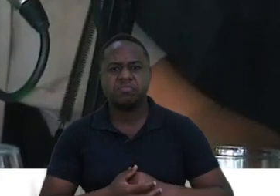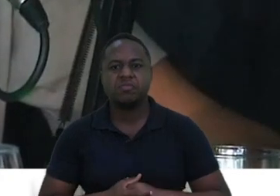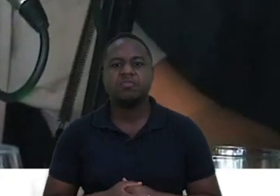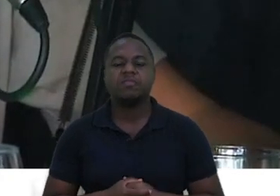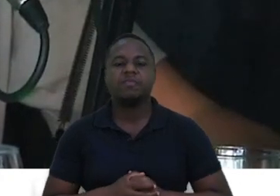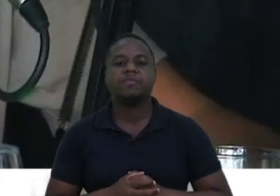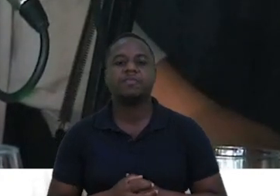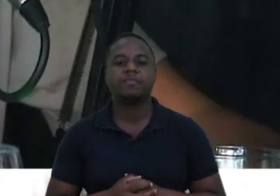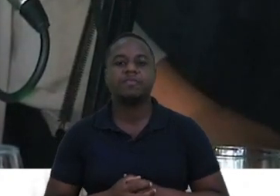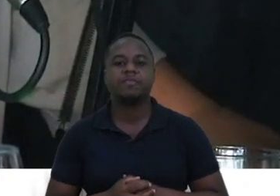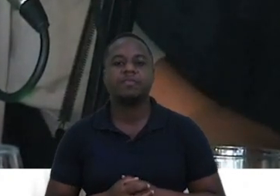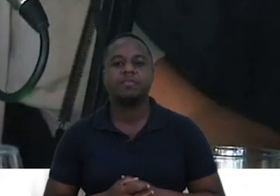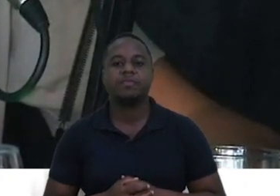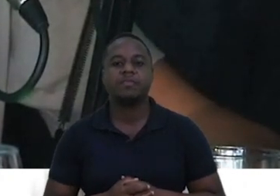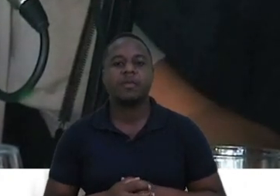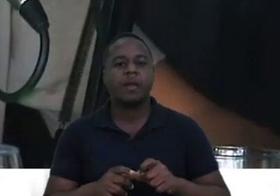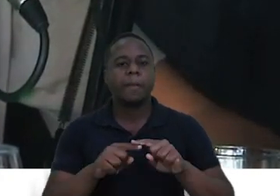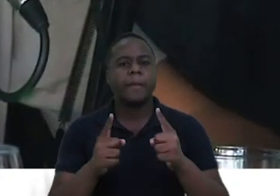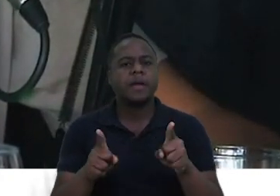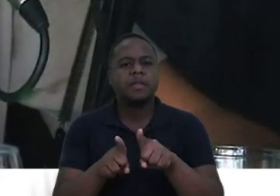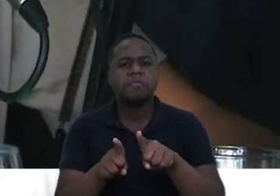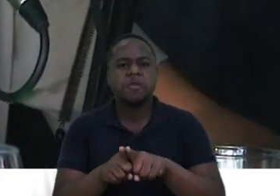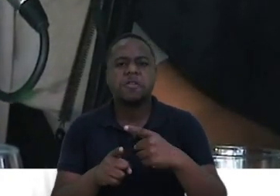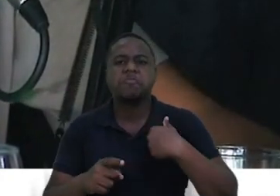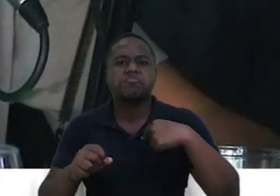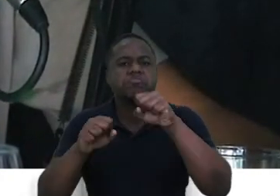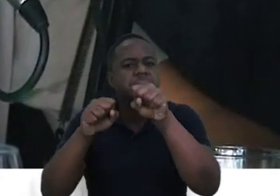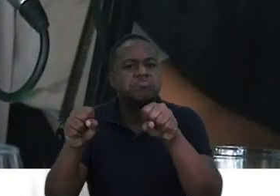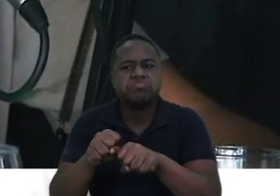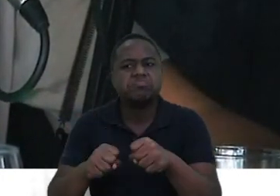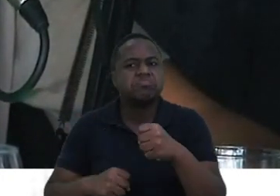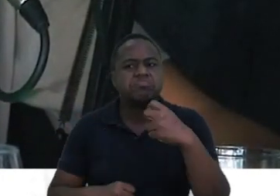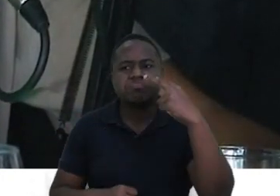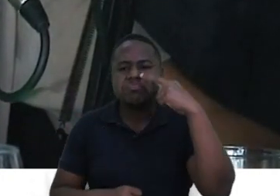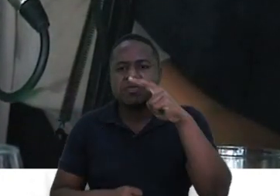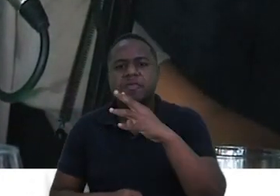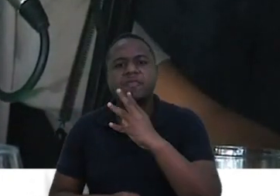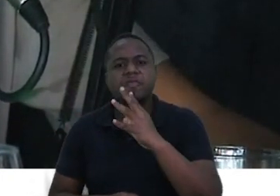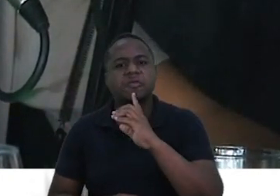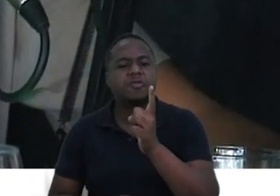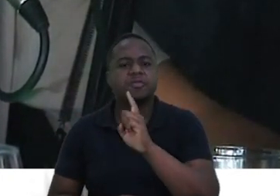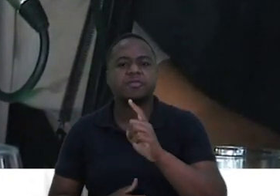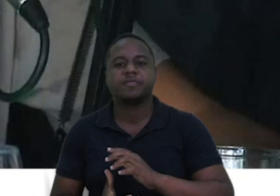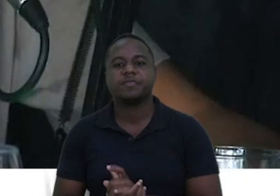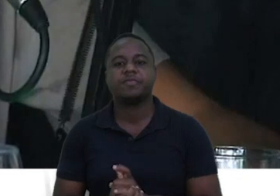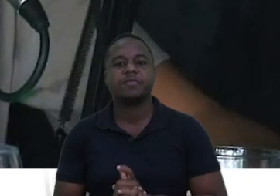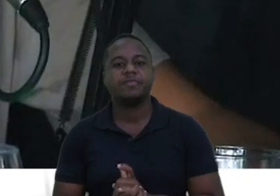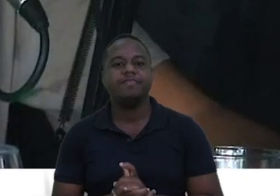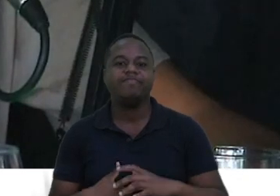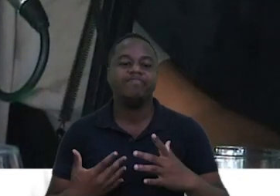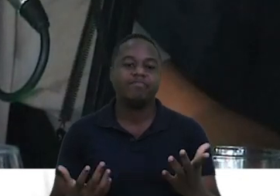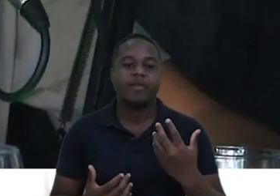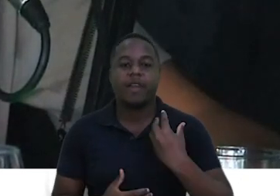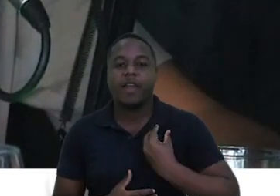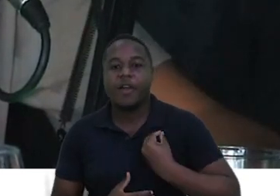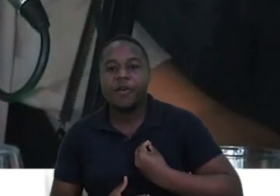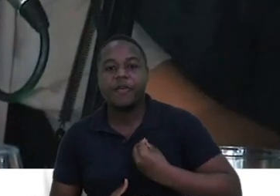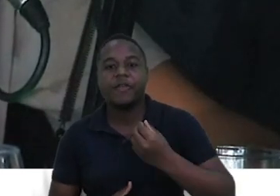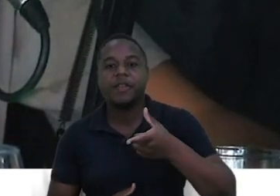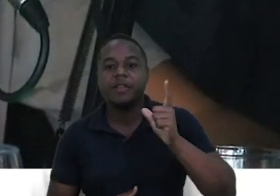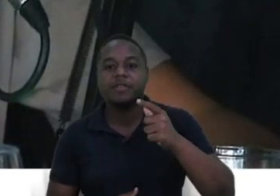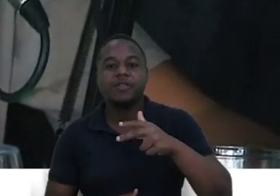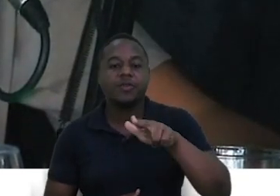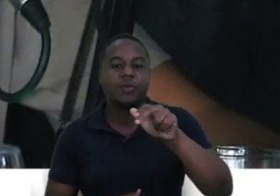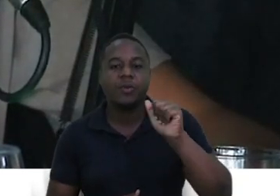tempo, era um sistema que eu não tinha conhecimento. Ou seja, a inexperiência te levou, né,